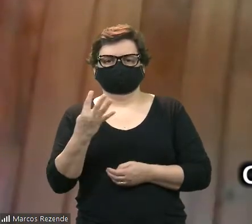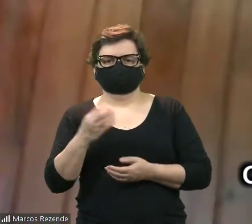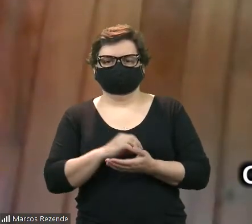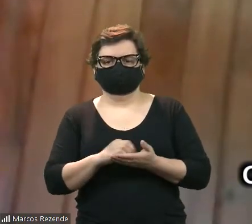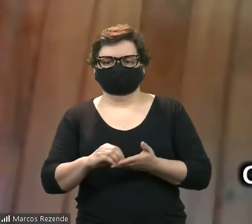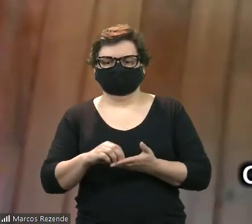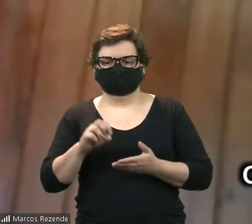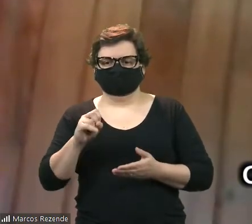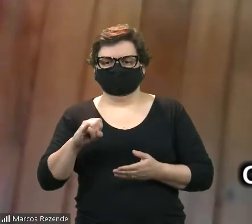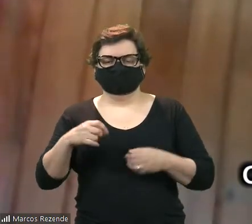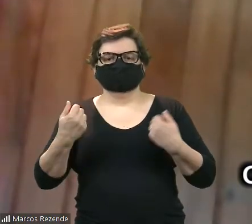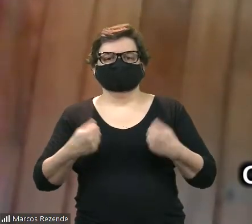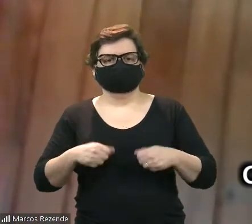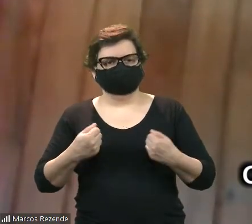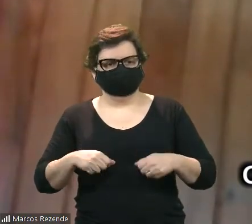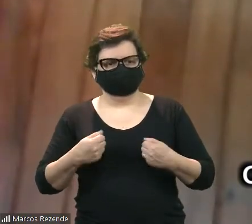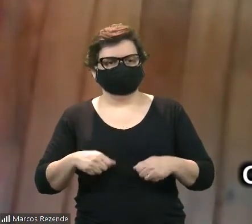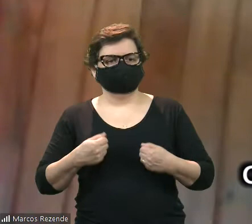se necessário for,